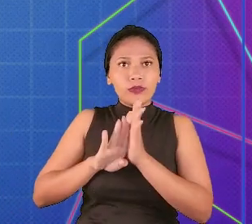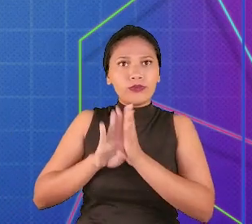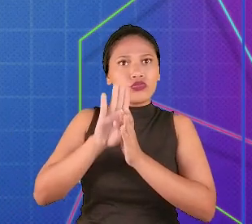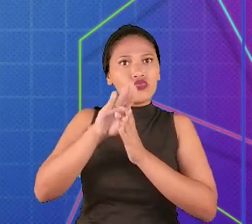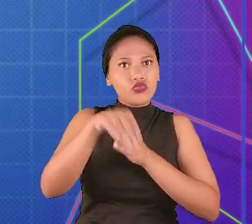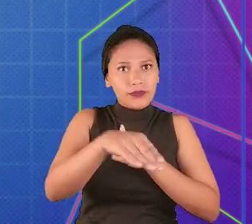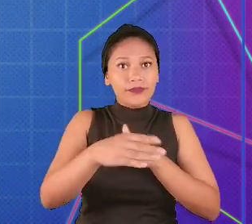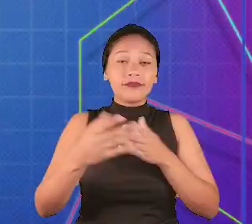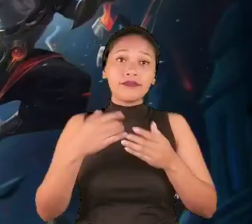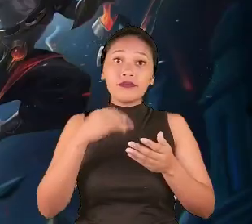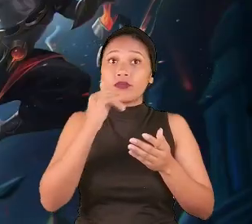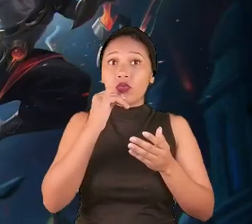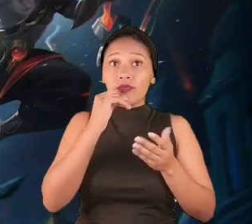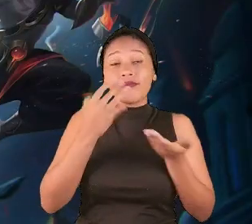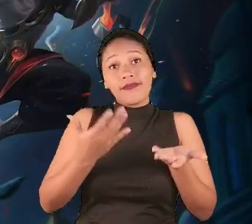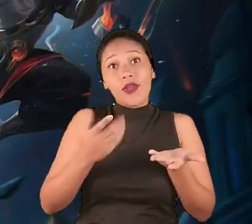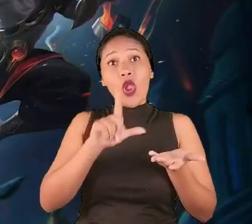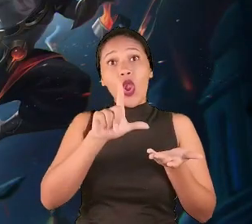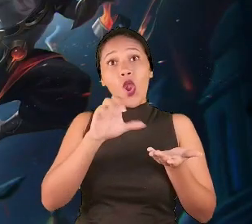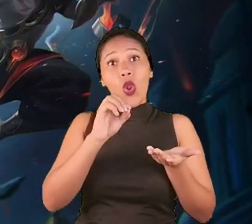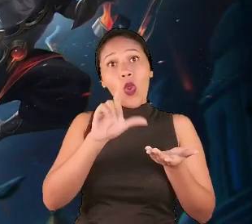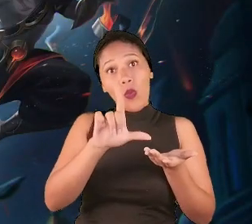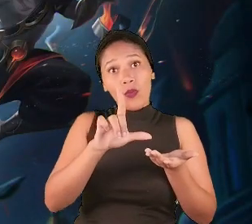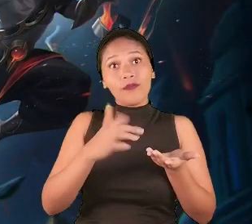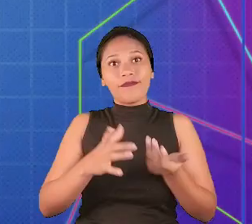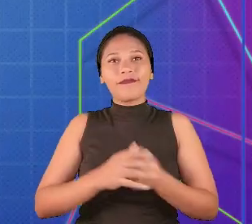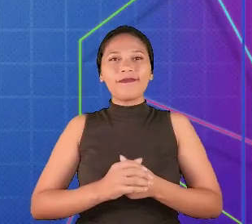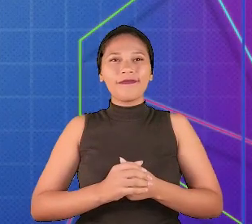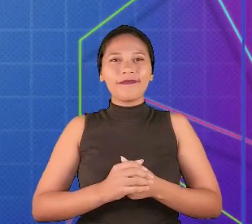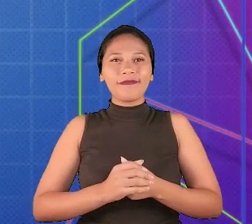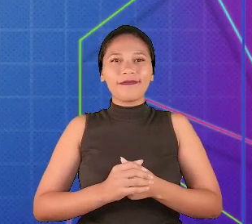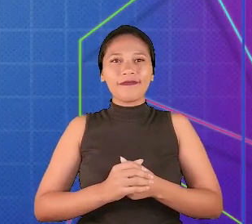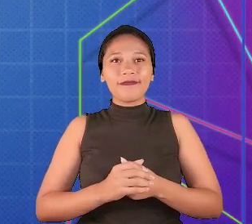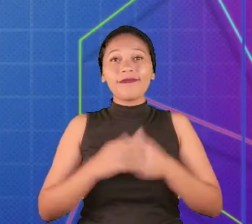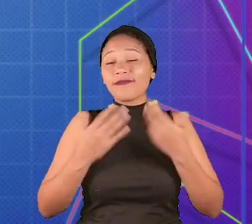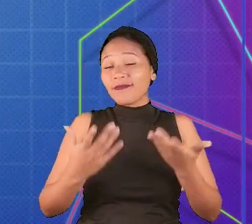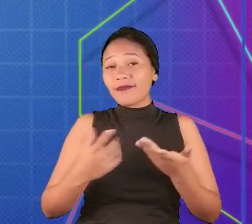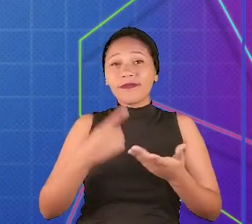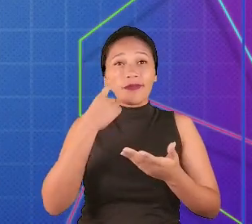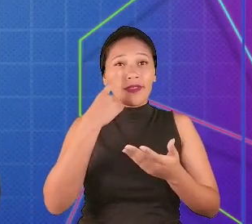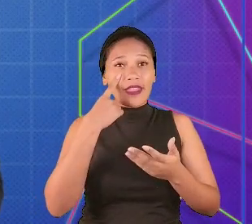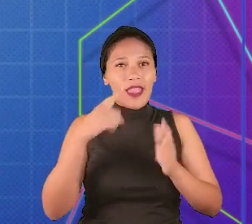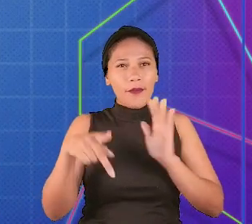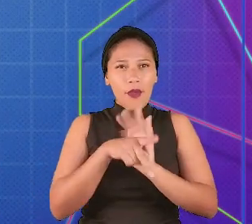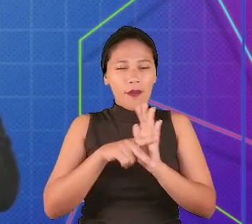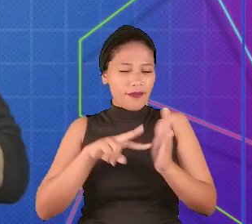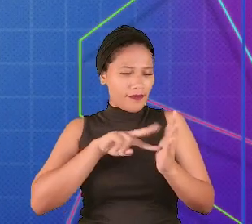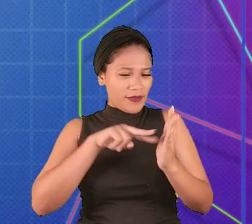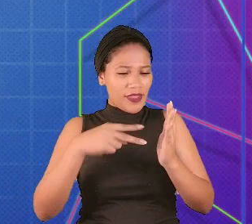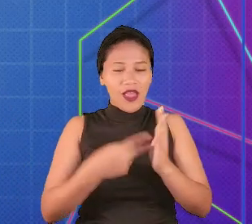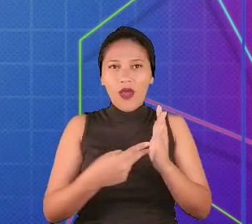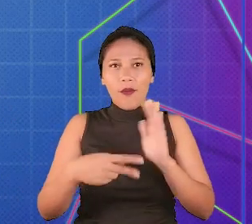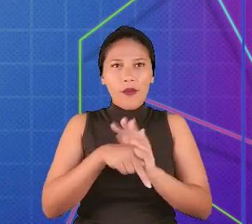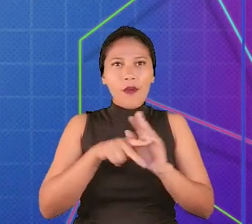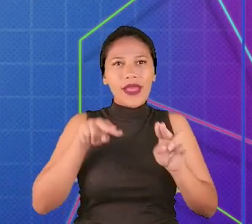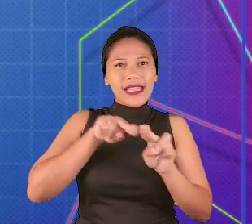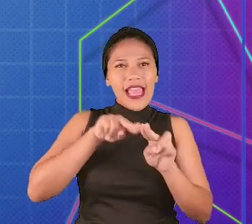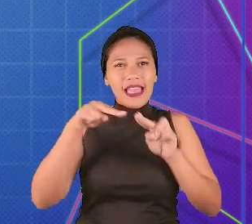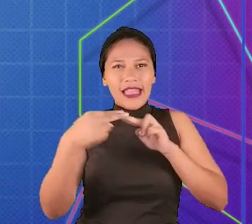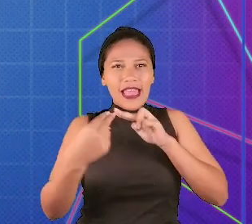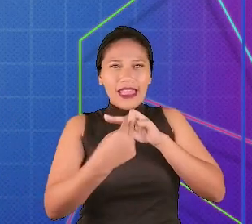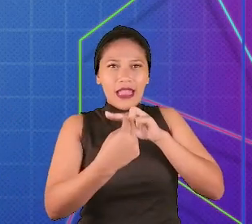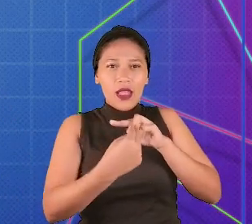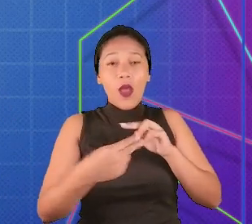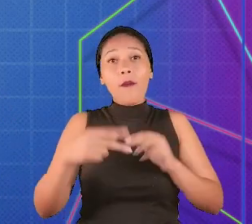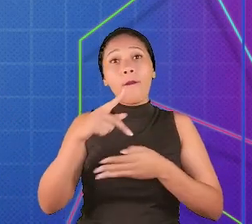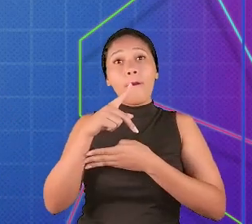fase. Exemplo, League of Legends, LoL. Puzzle. Na tradução literal, quebra-cabeças. Os